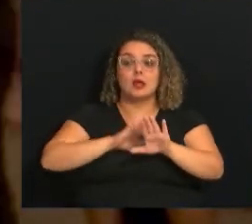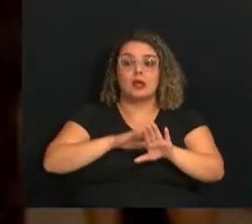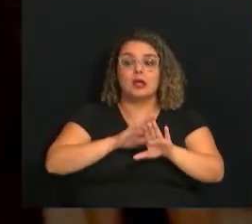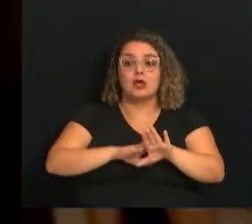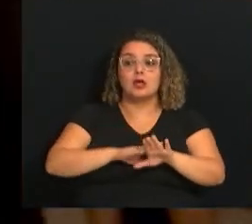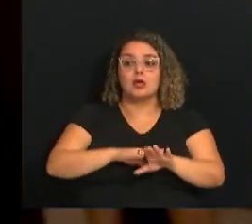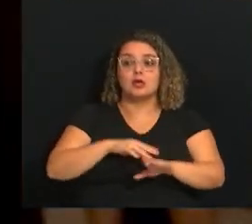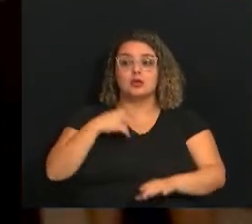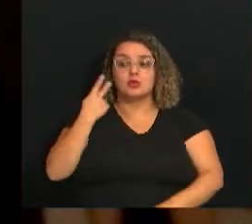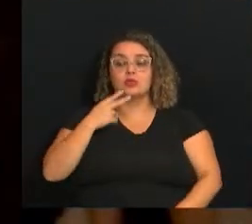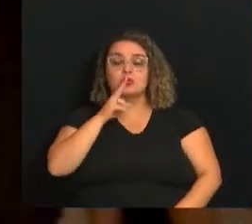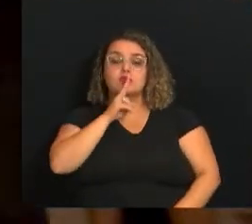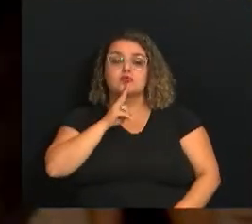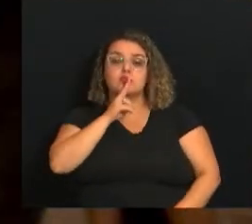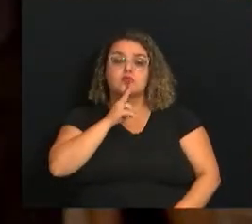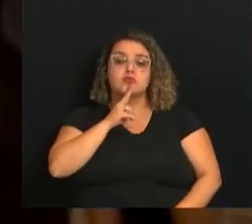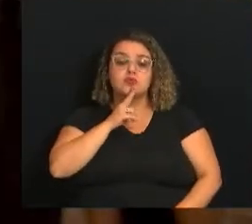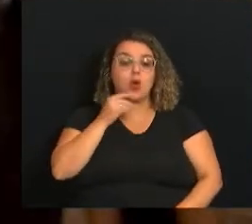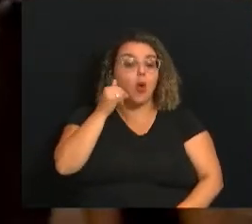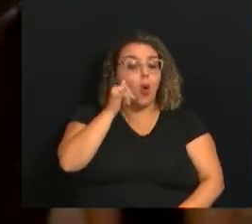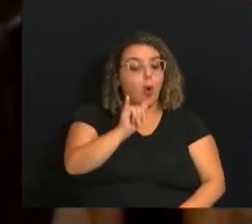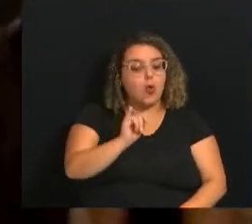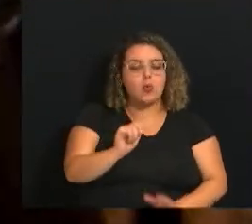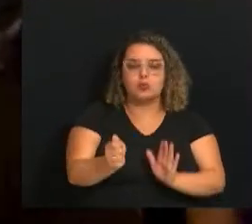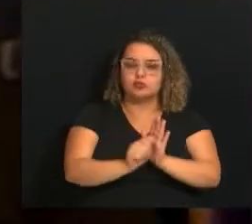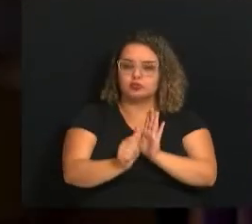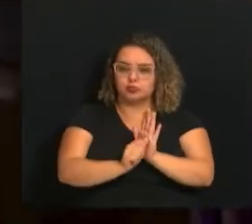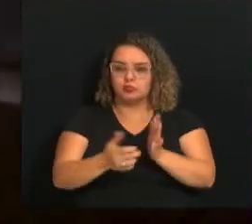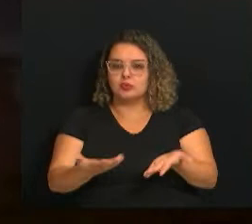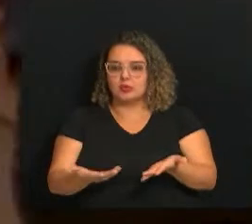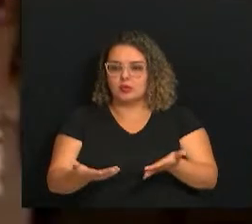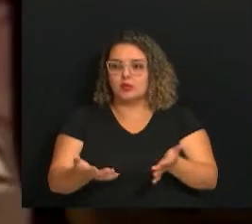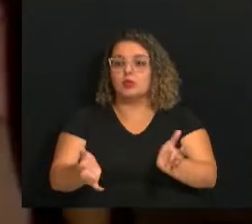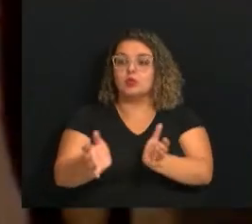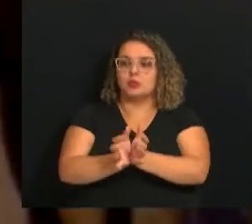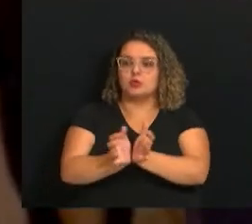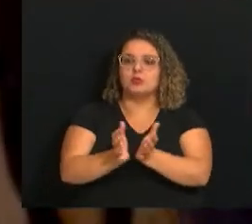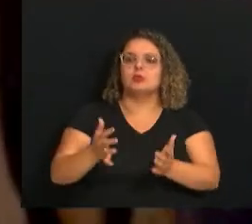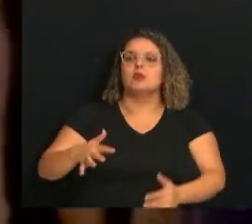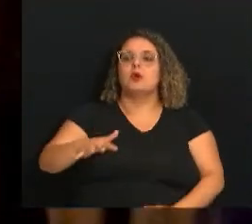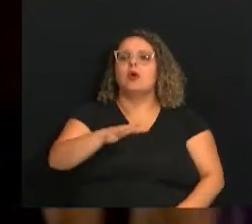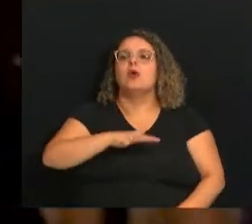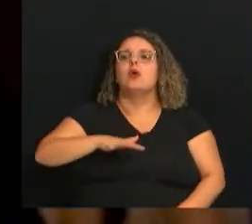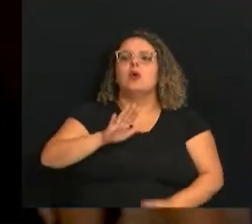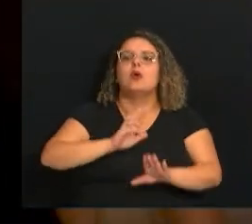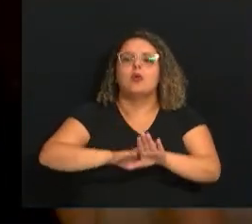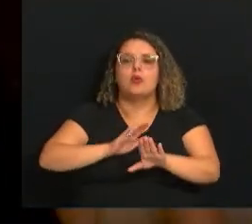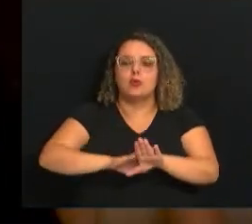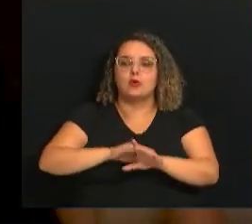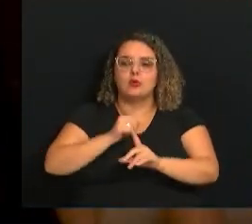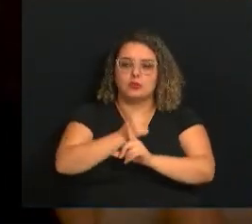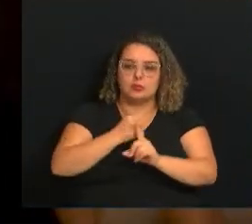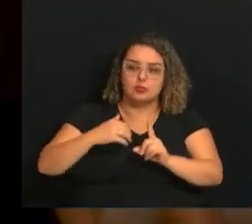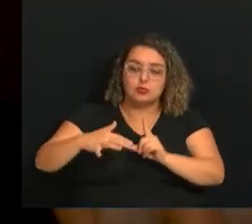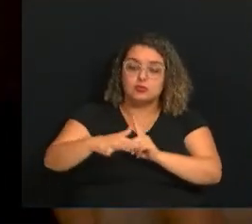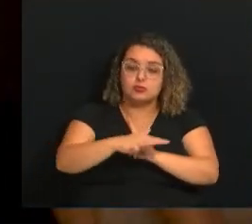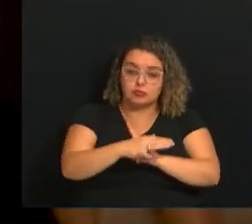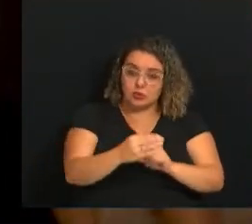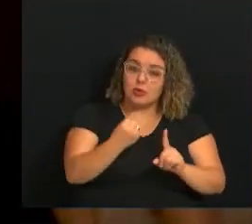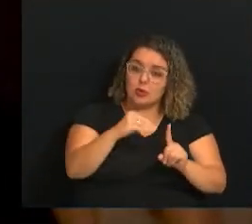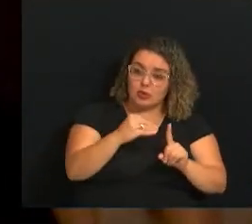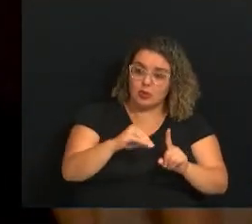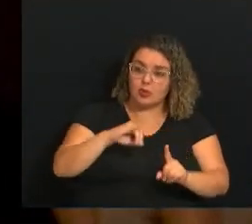no combate às drogas e o Grupo Primavera têm em comum é uma área de atuação socialmente vulnerável, Jardim